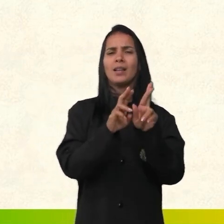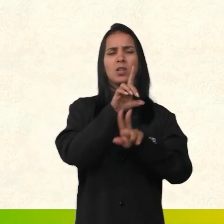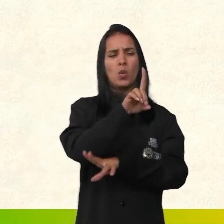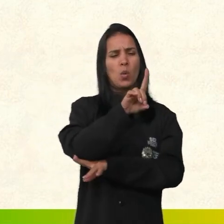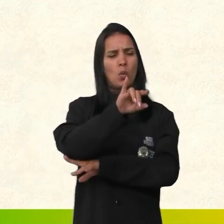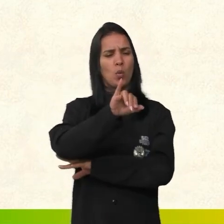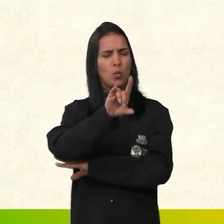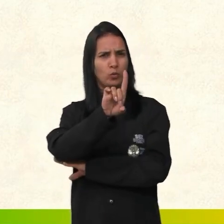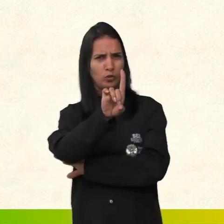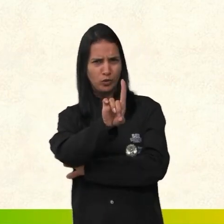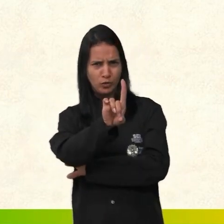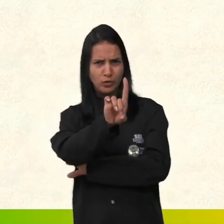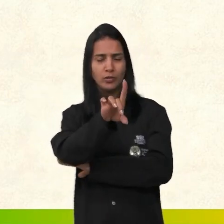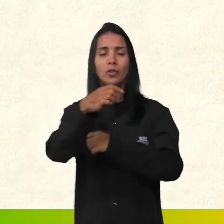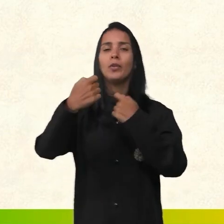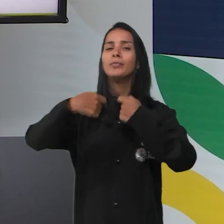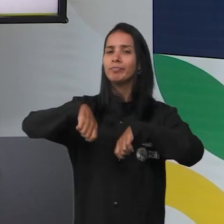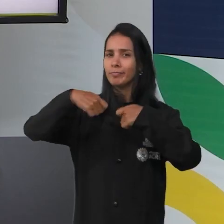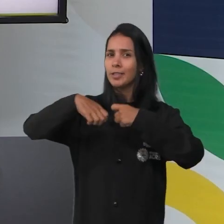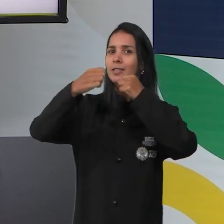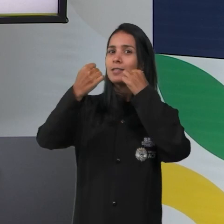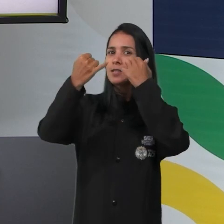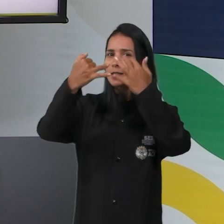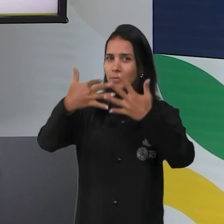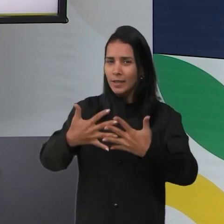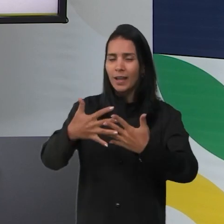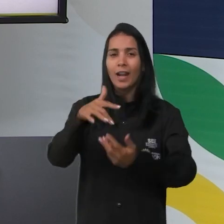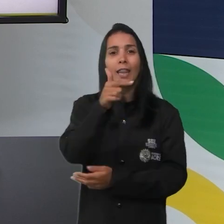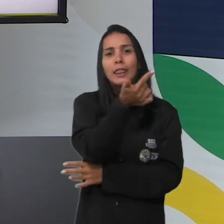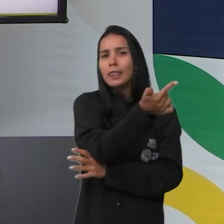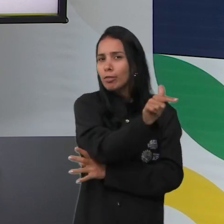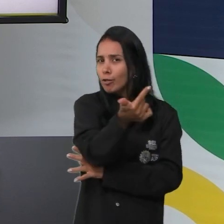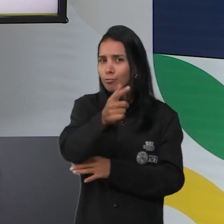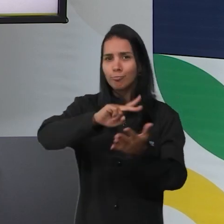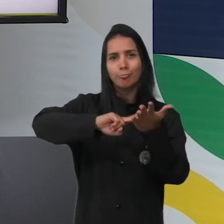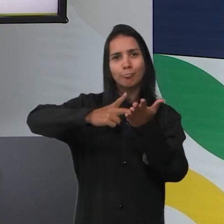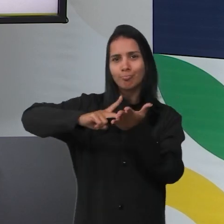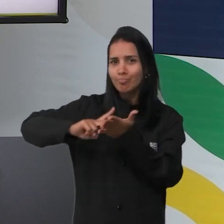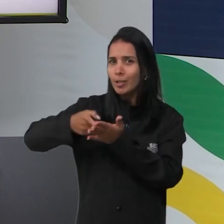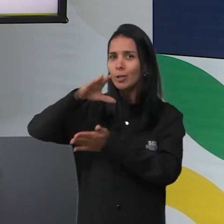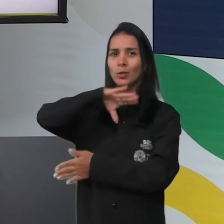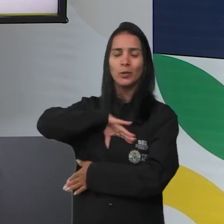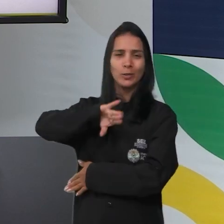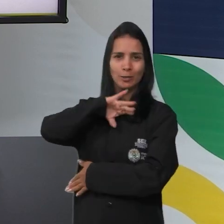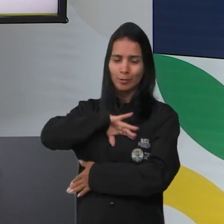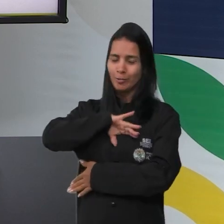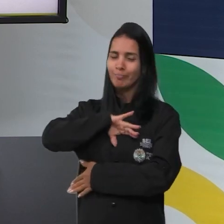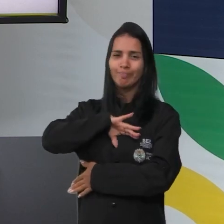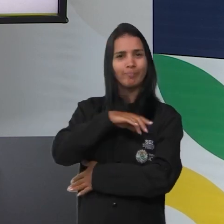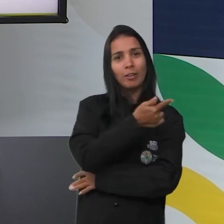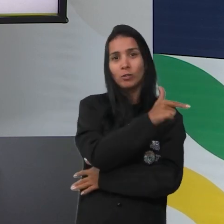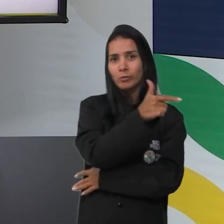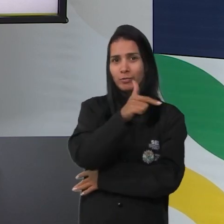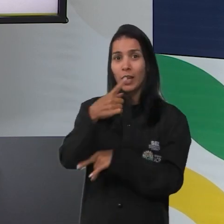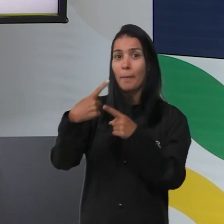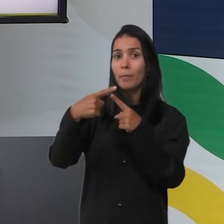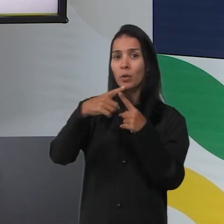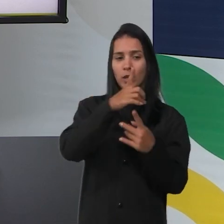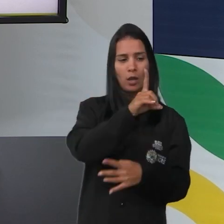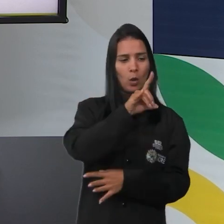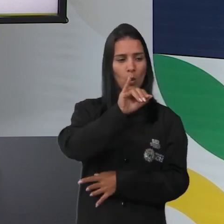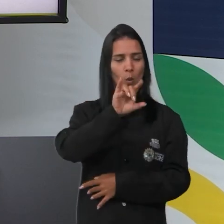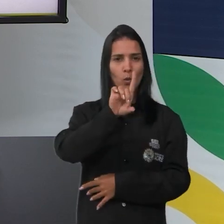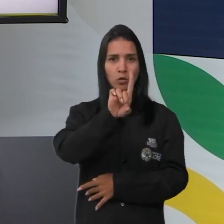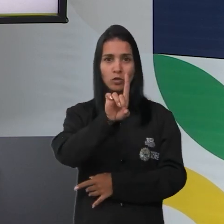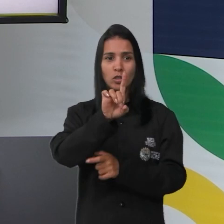preciso dizer para vocês que não existe tradução na língua portuguesa, porque ele é um